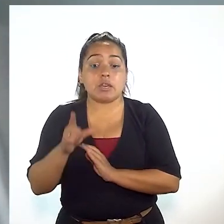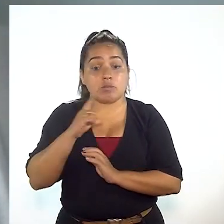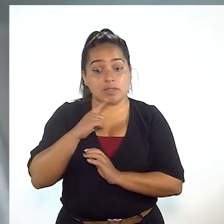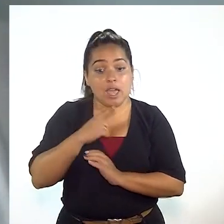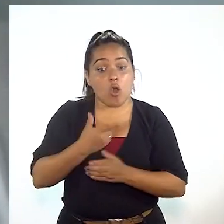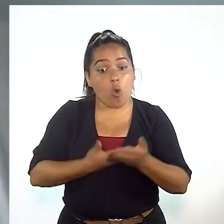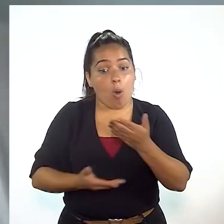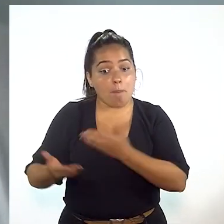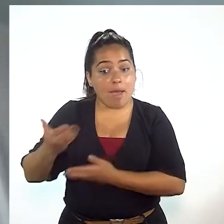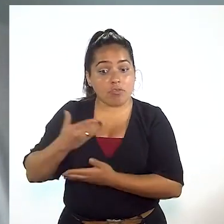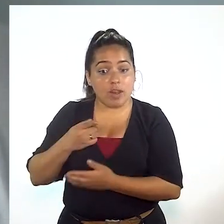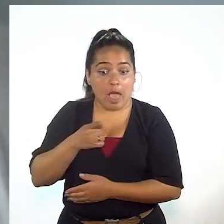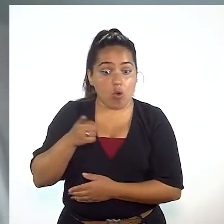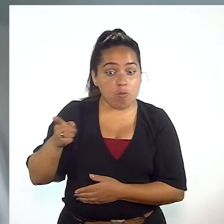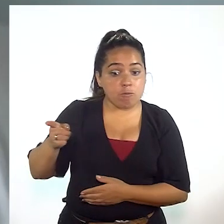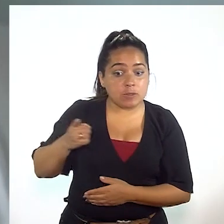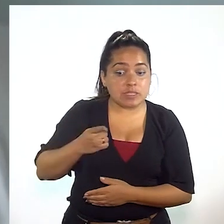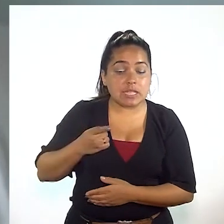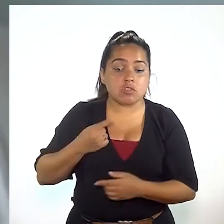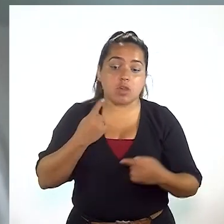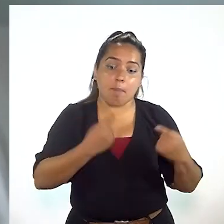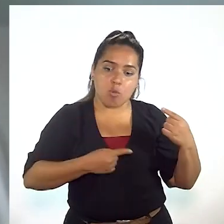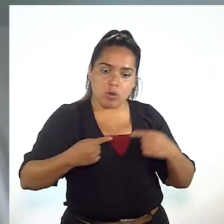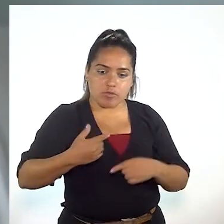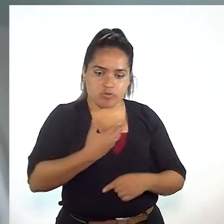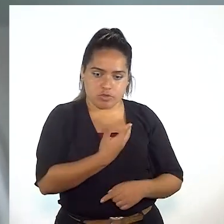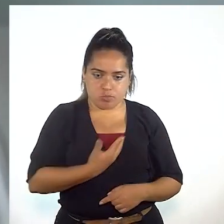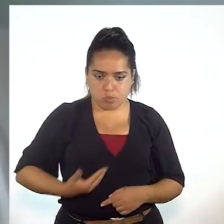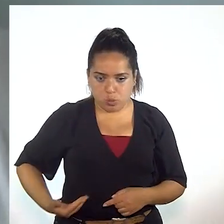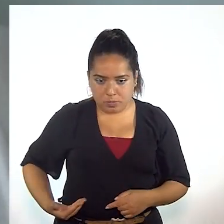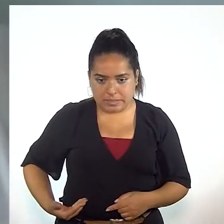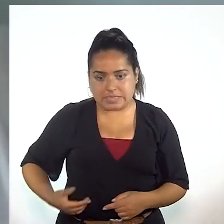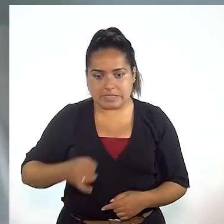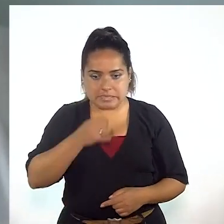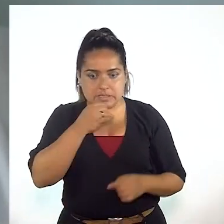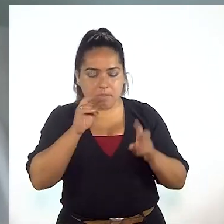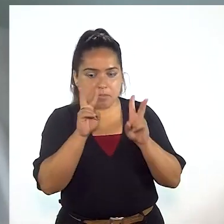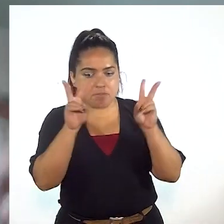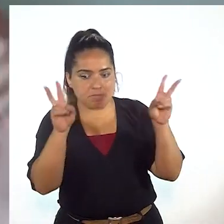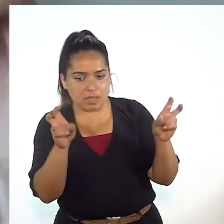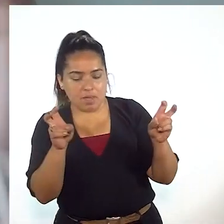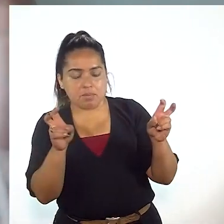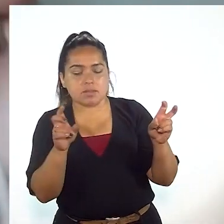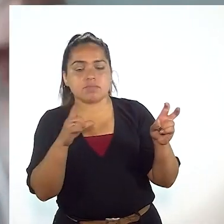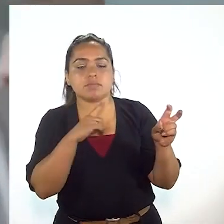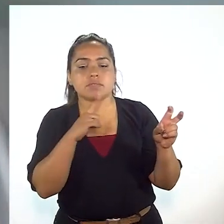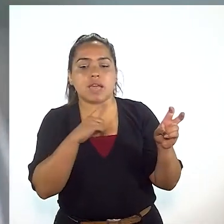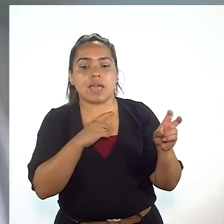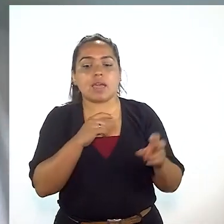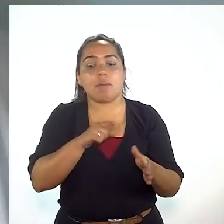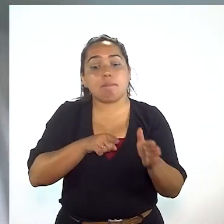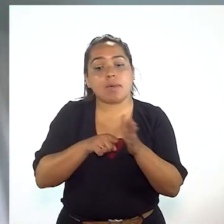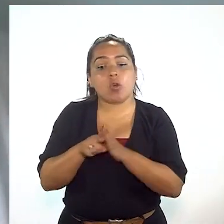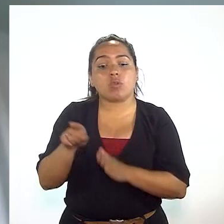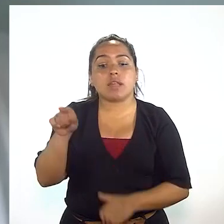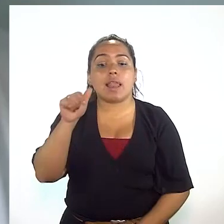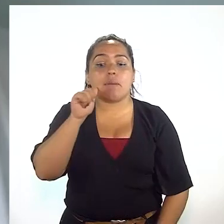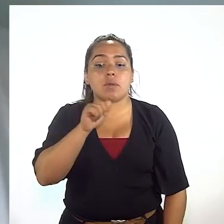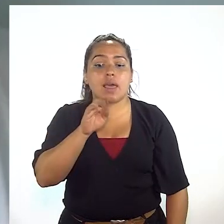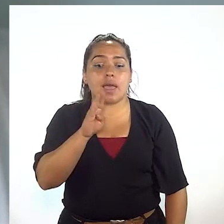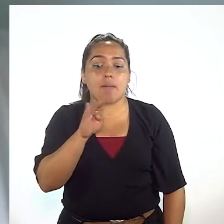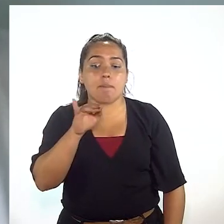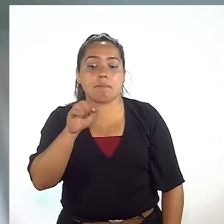perguntas aqui no grupo que eu queria até compartilhar com vocês em relação a essa questão, por exemplo, de políticas